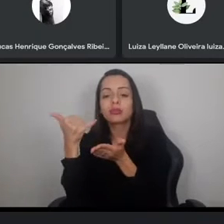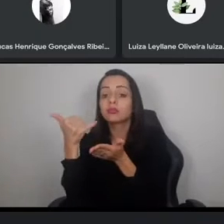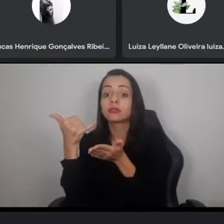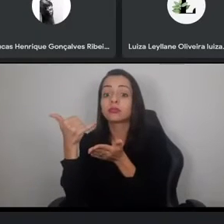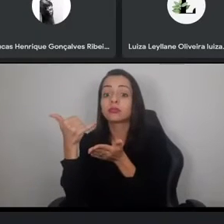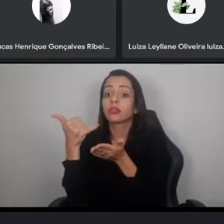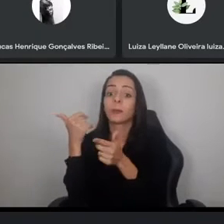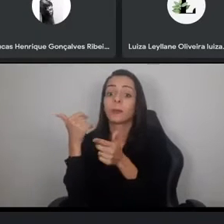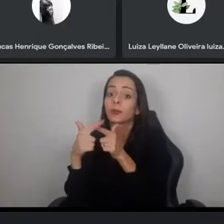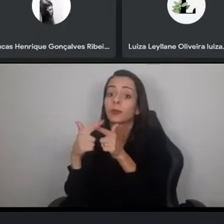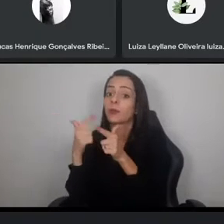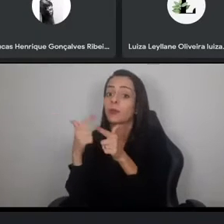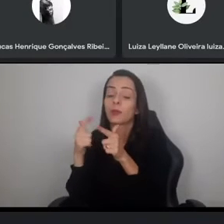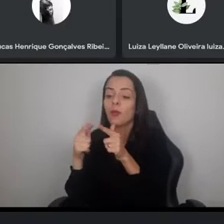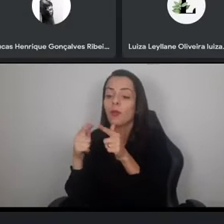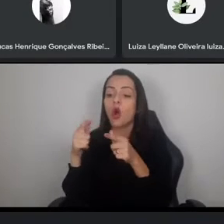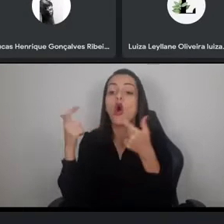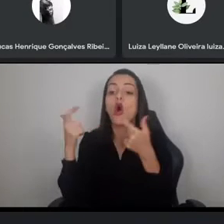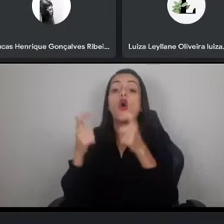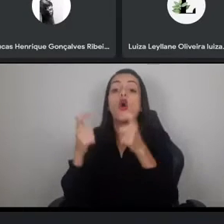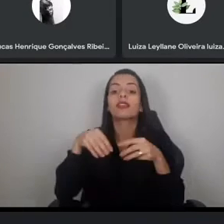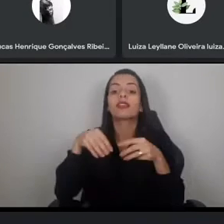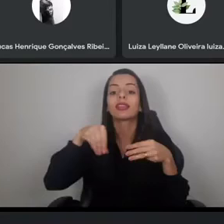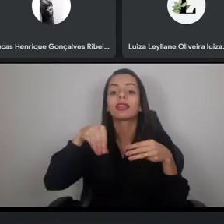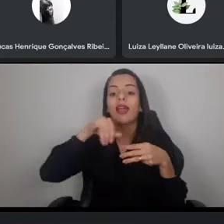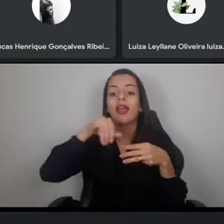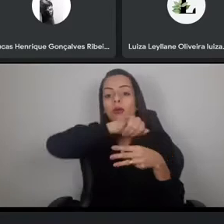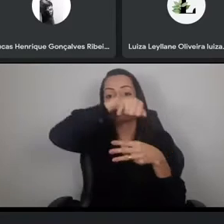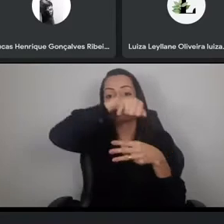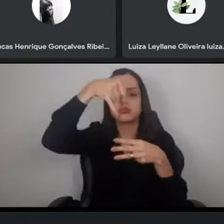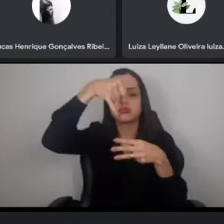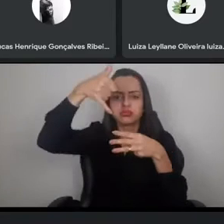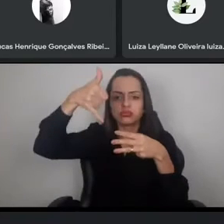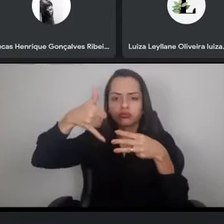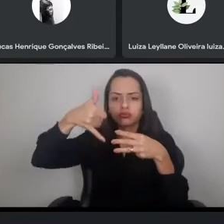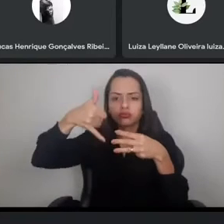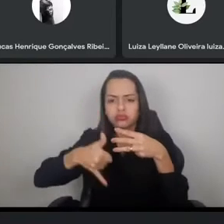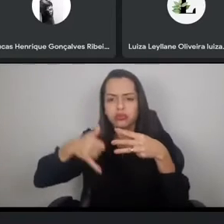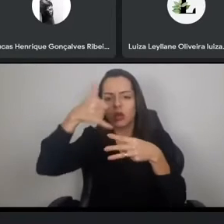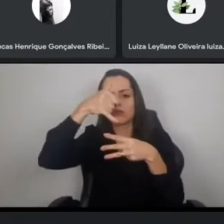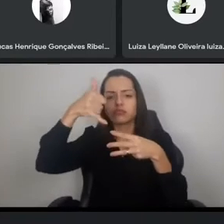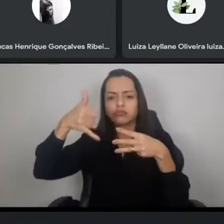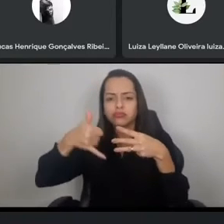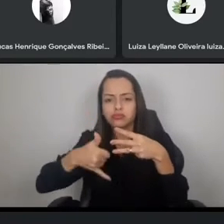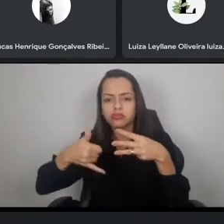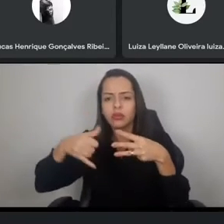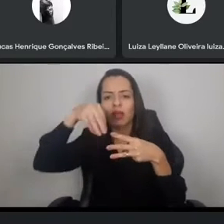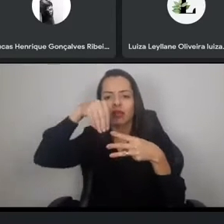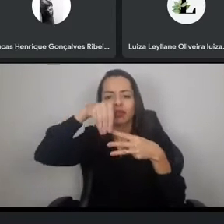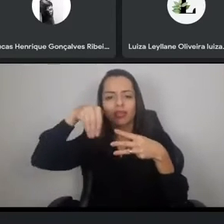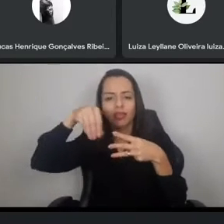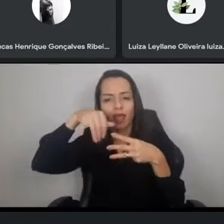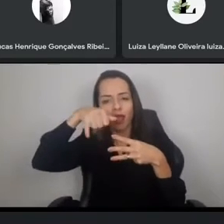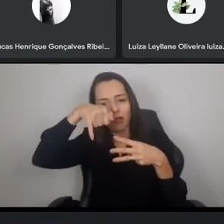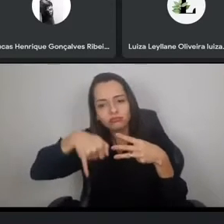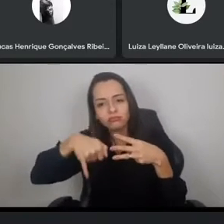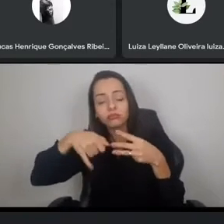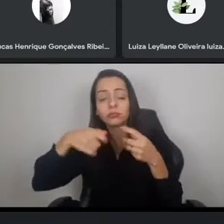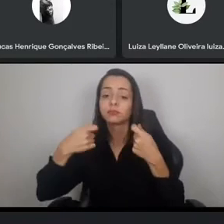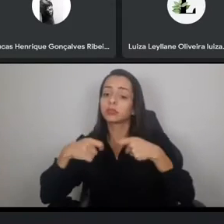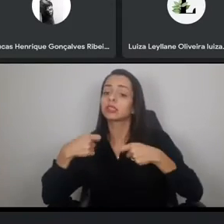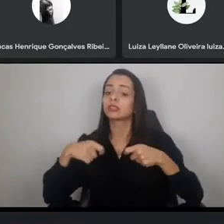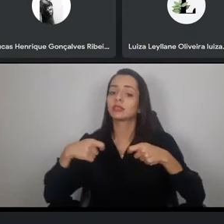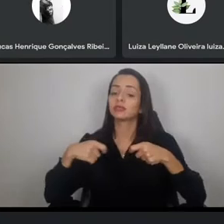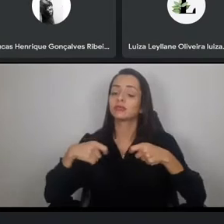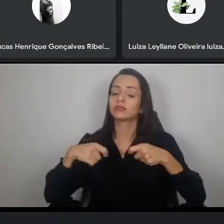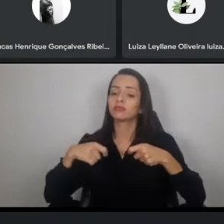o devido caminho, que seria o quê? Escoamento dessas cargas indesejáveis para a terra. Por isso que deve-se instalar